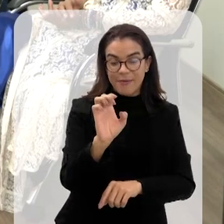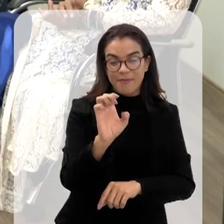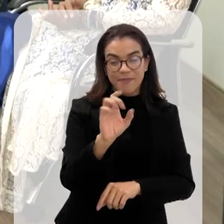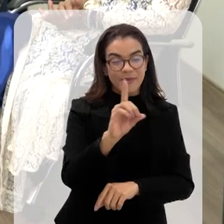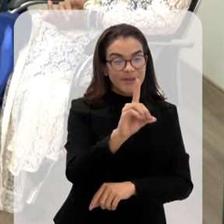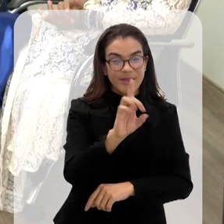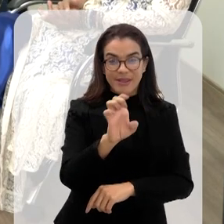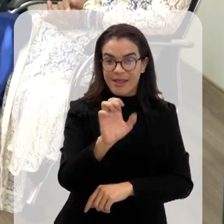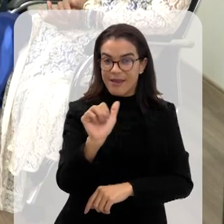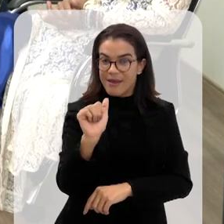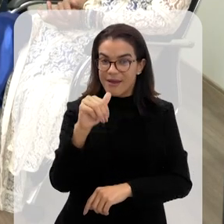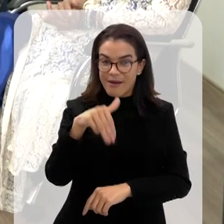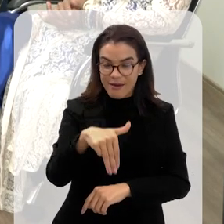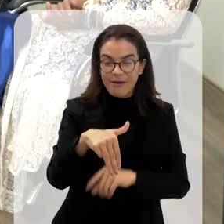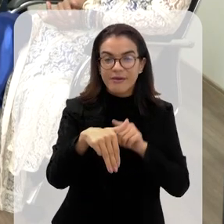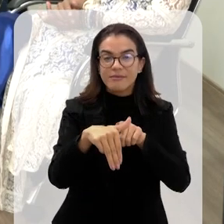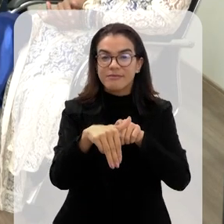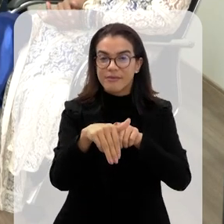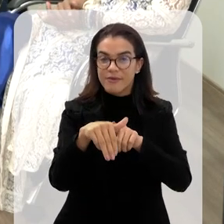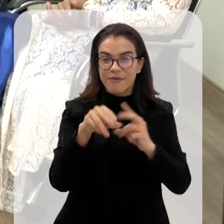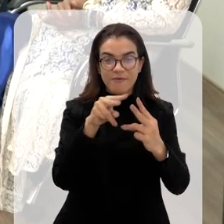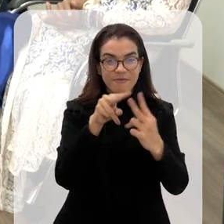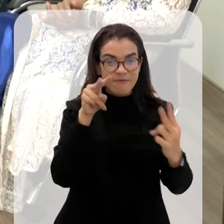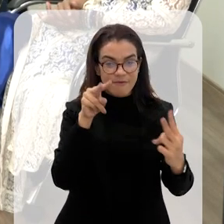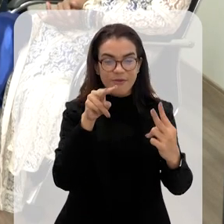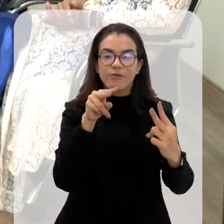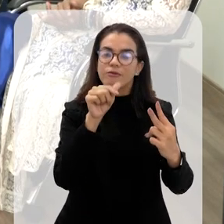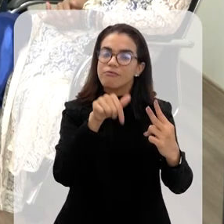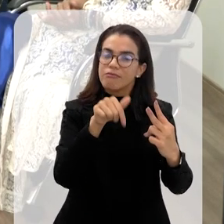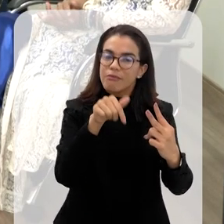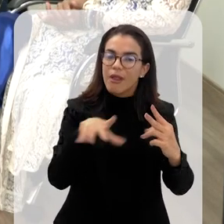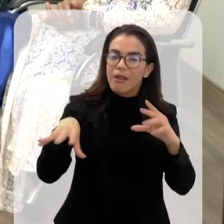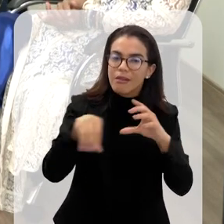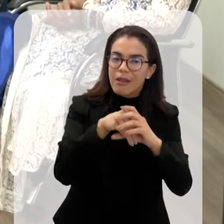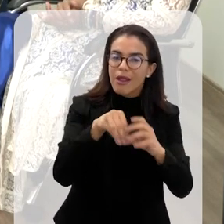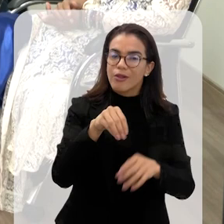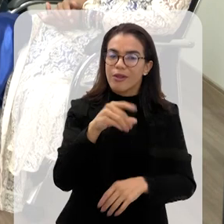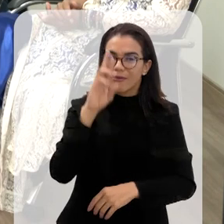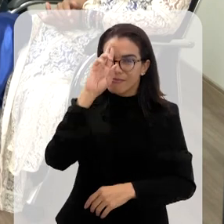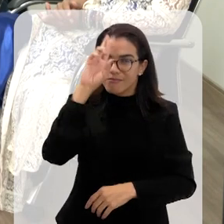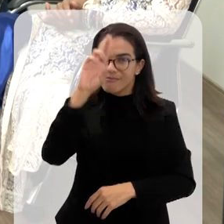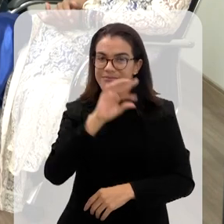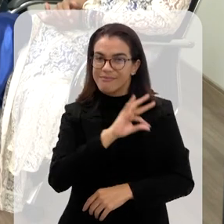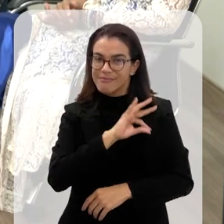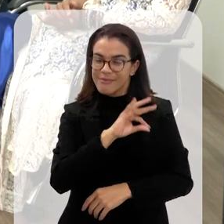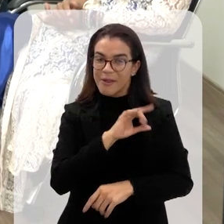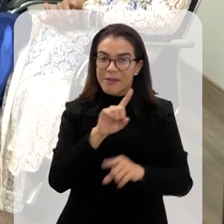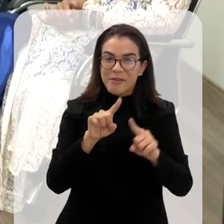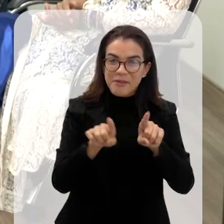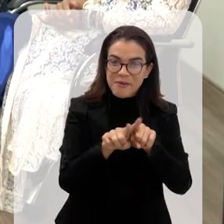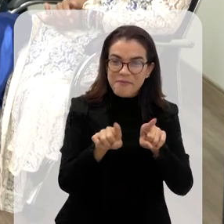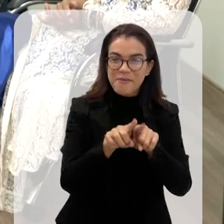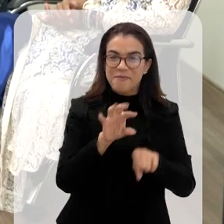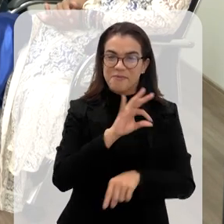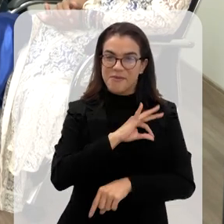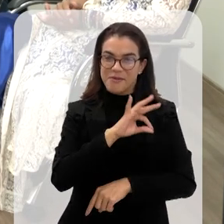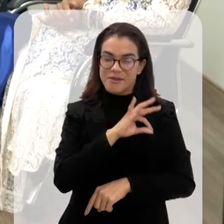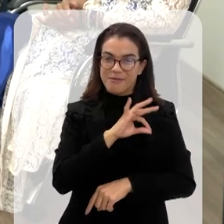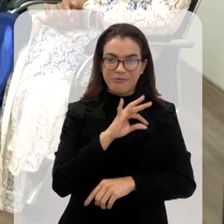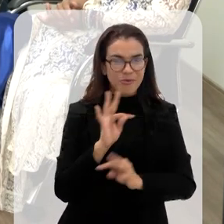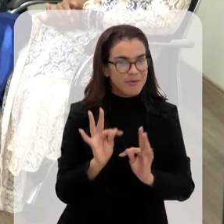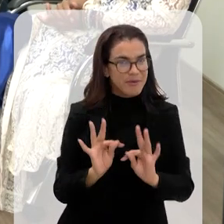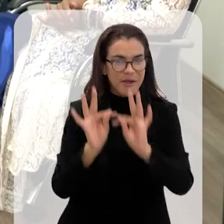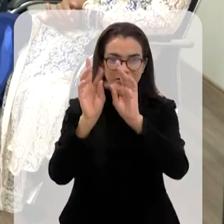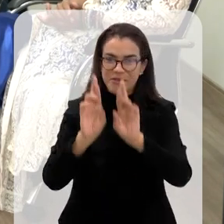A DEAN logo depois, mas a médio prazo, a DEAN virtual, que terá uma delegada e policiais